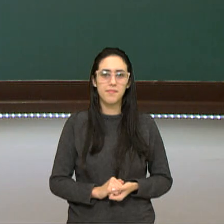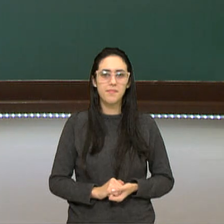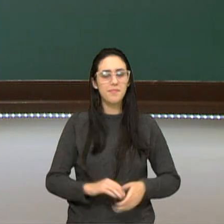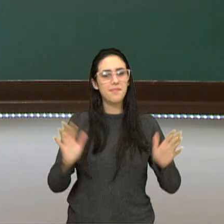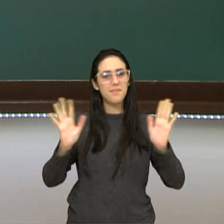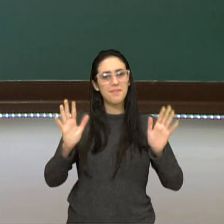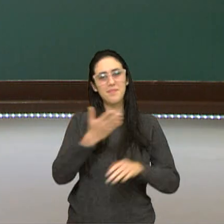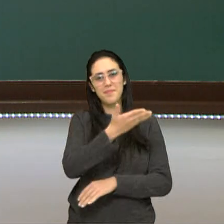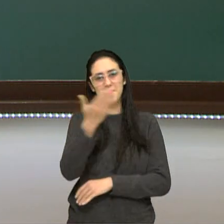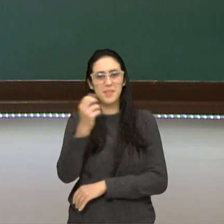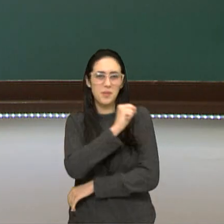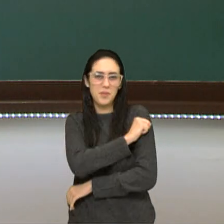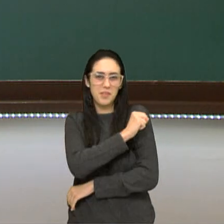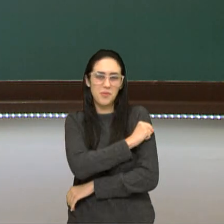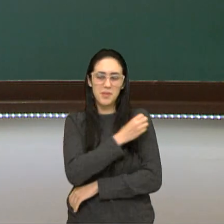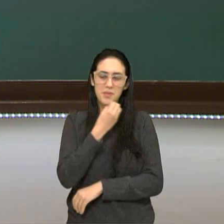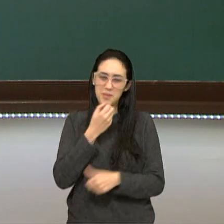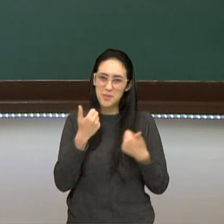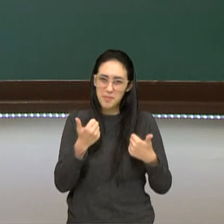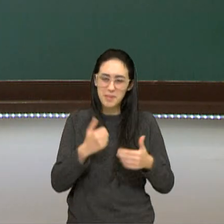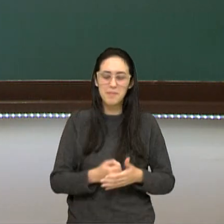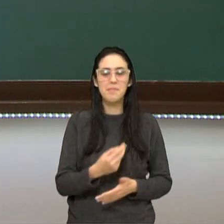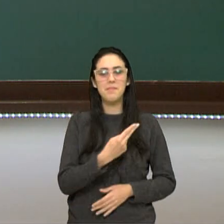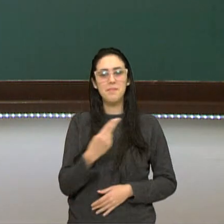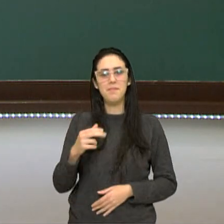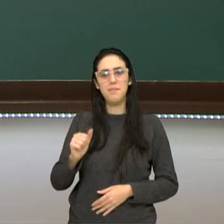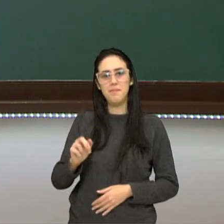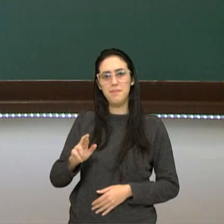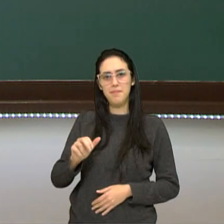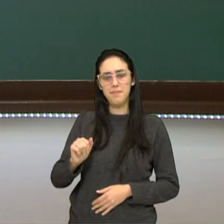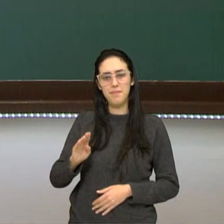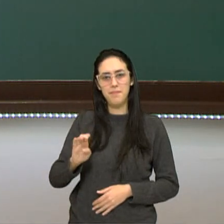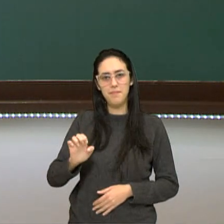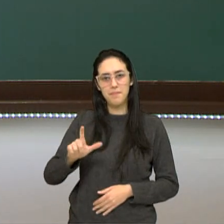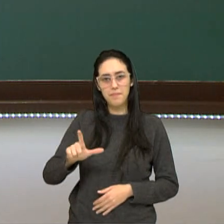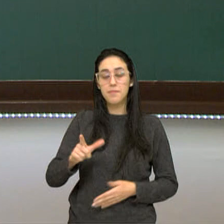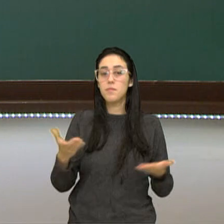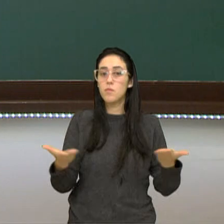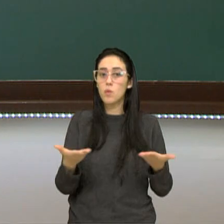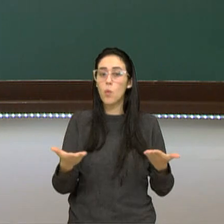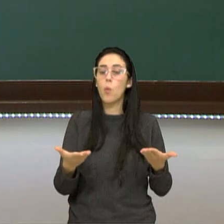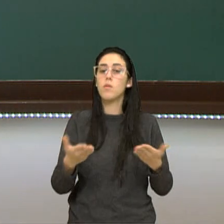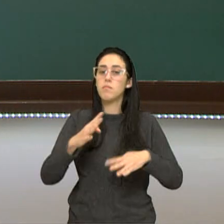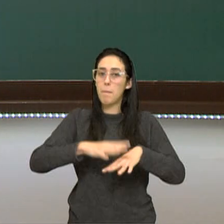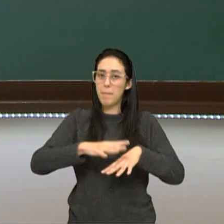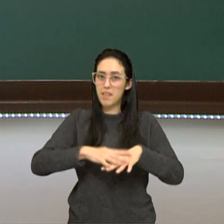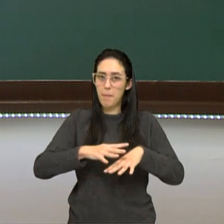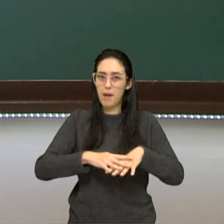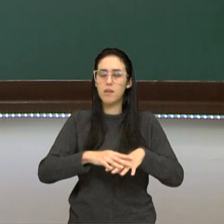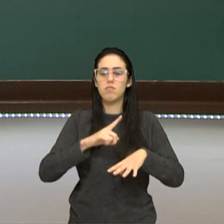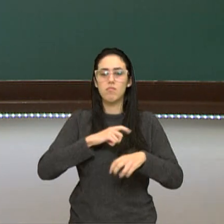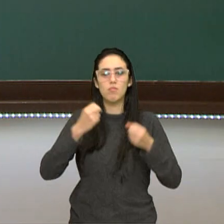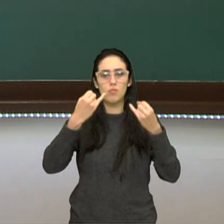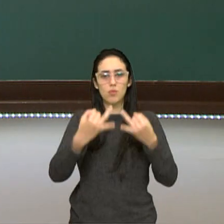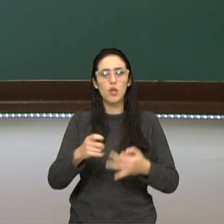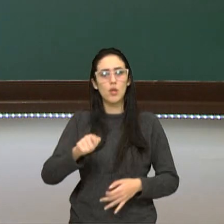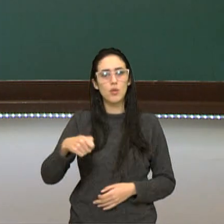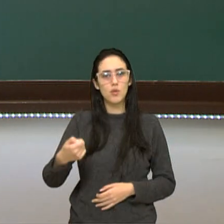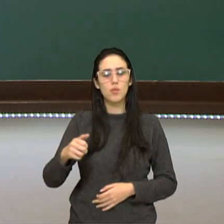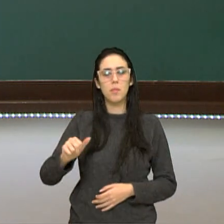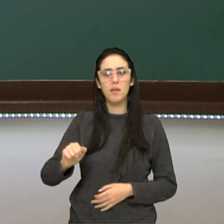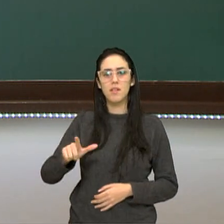Olá pessoal do 8º ano, tudo bem com vocês? Sou a professora Arabel de Matemática e estamos conversando sobre a álgebra, né? Uma